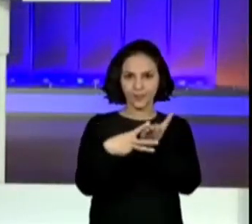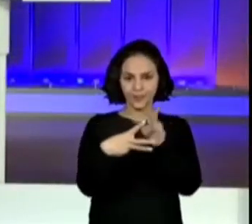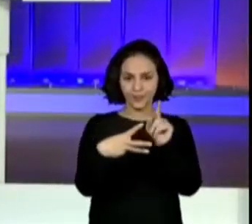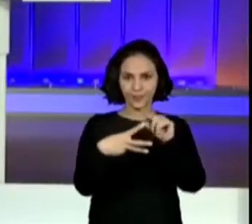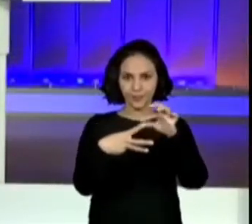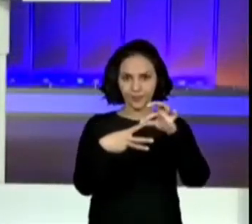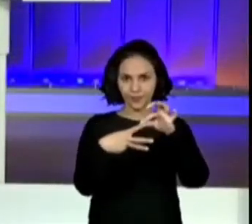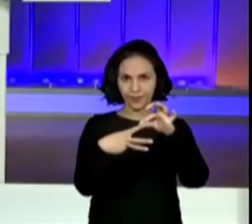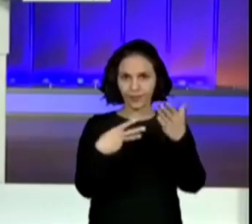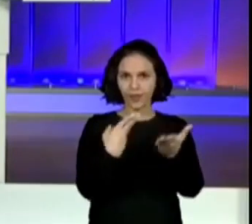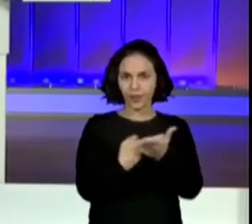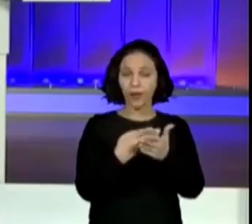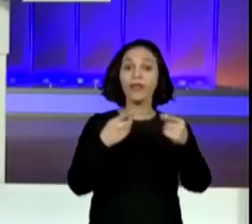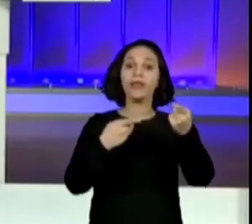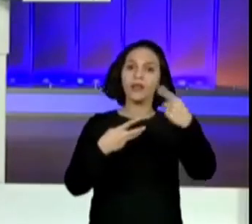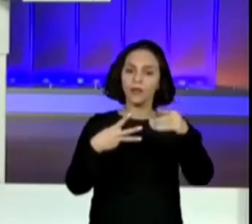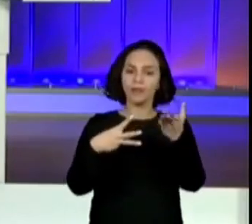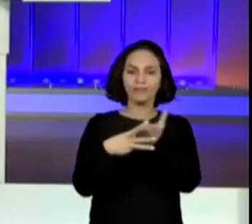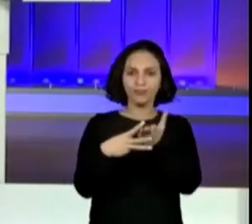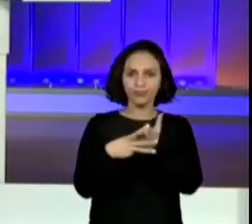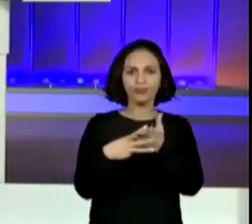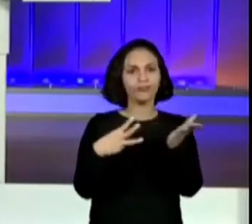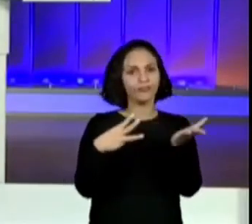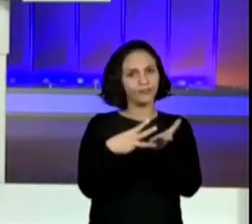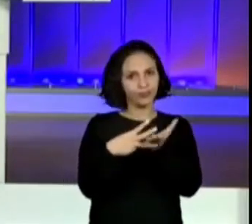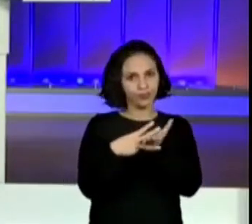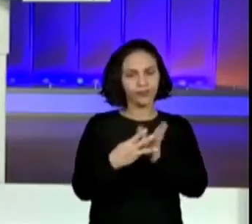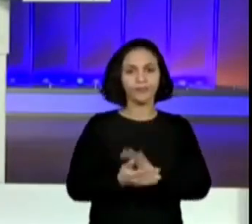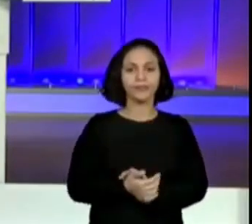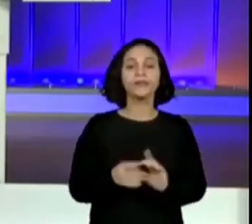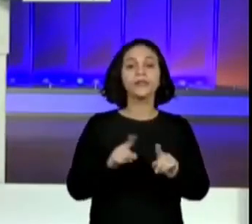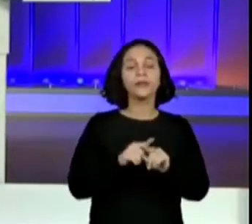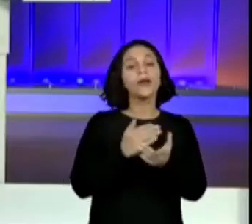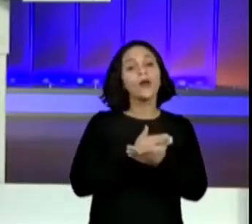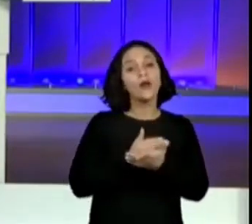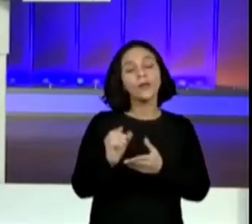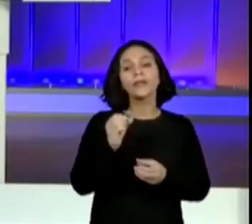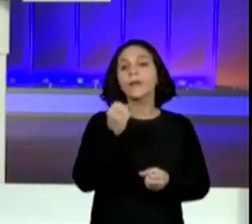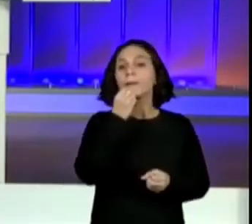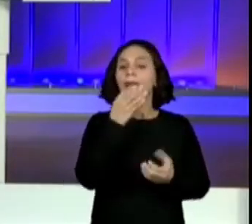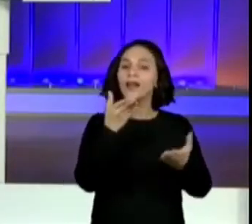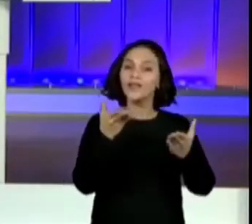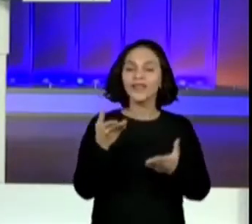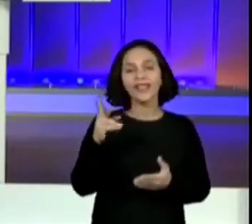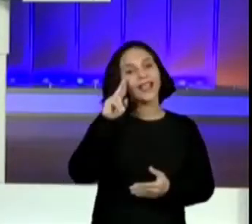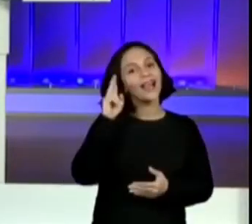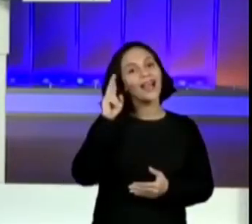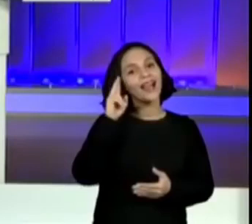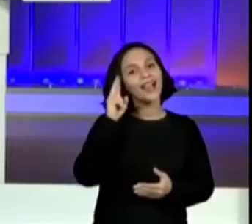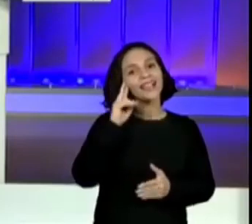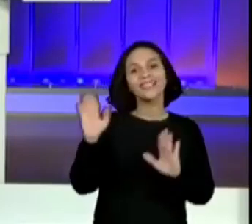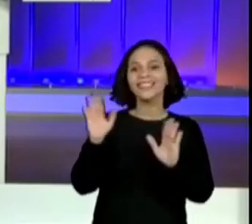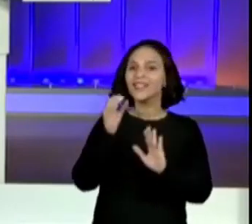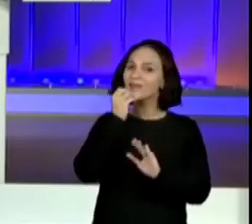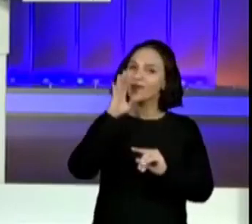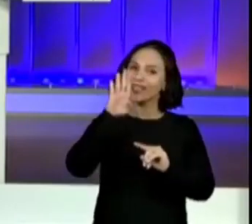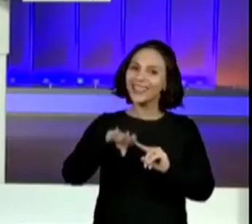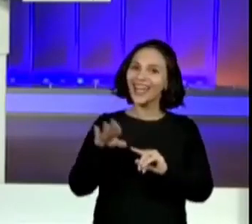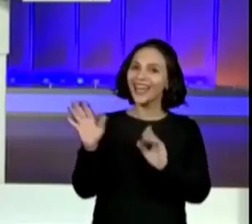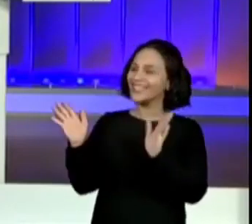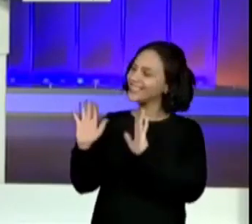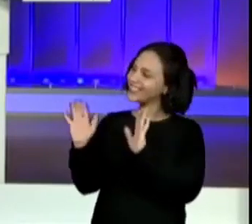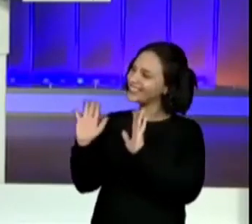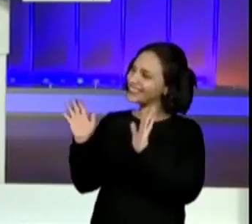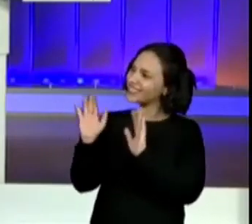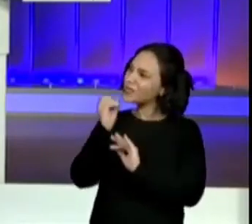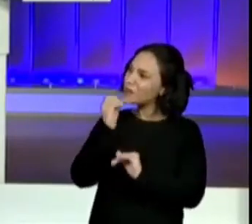agora tá e antes de começarmos a mão na massa vou dar as boas-vindas à raça Boa tarde Raísa